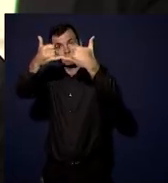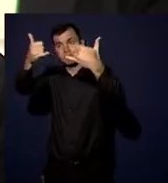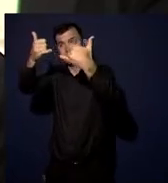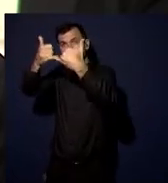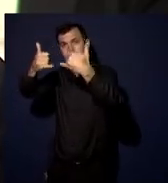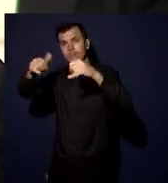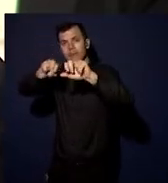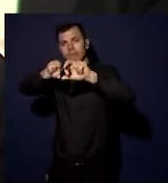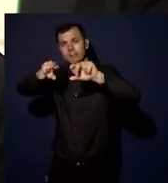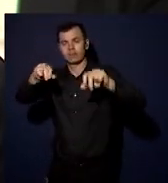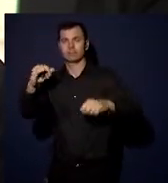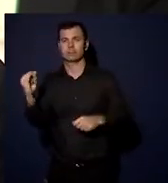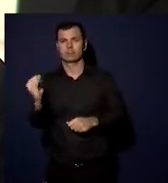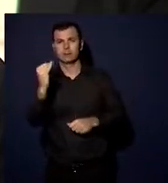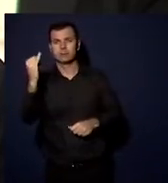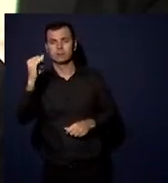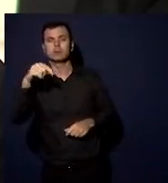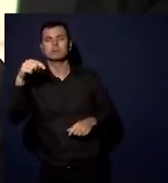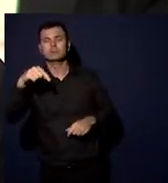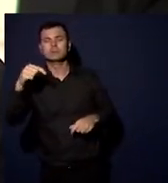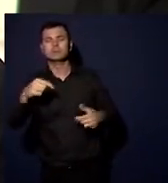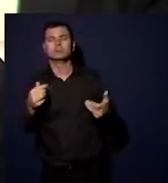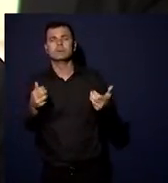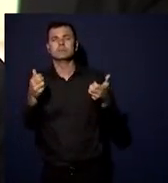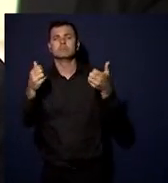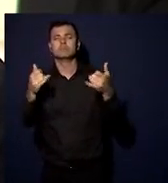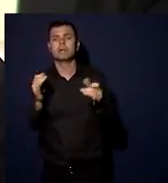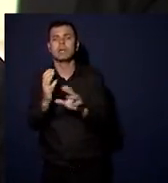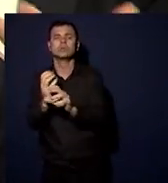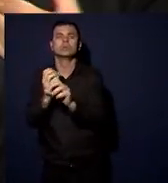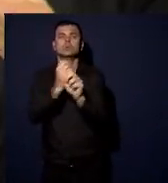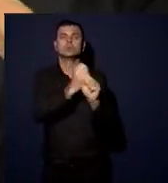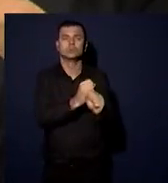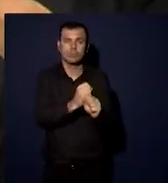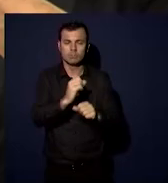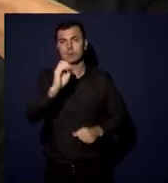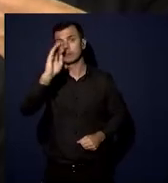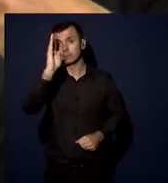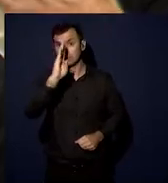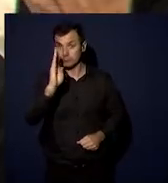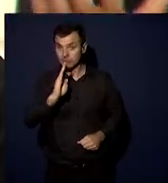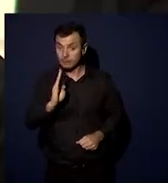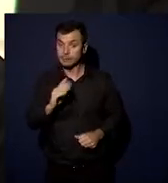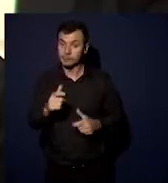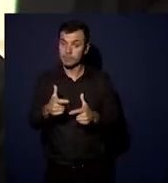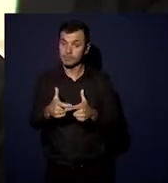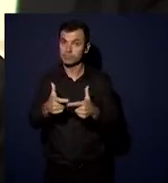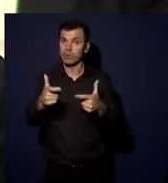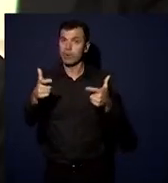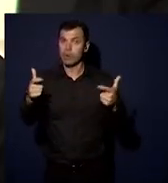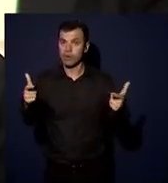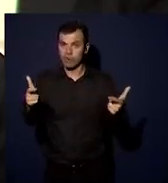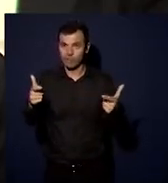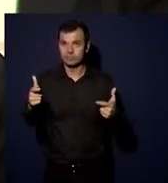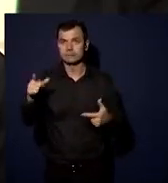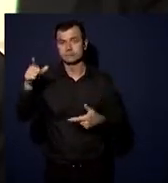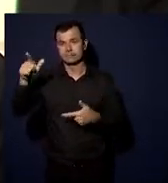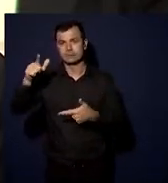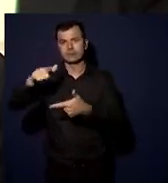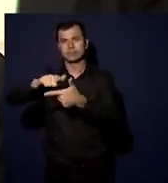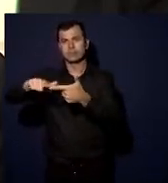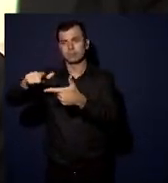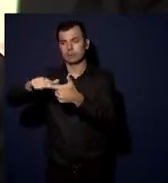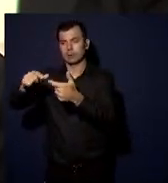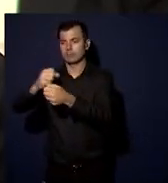assim para dar um número para vocês né o fato de que o Brasil até teve muita sorte né na crise hidrológica